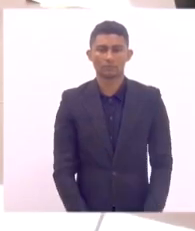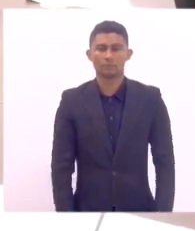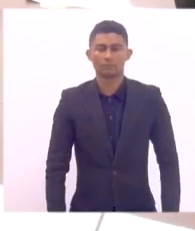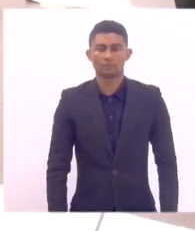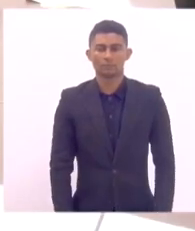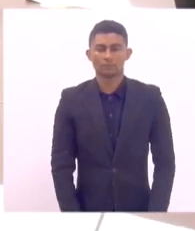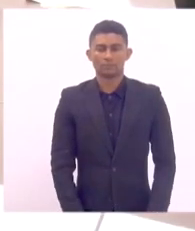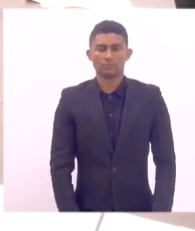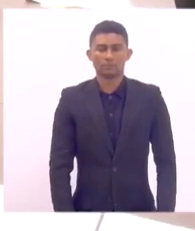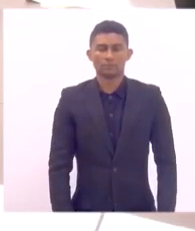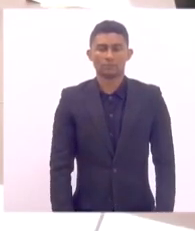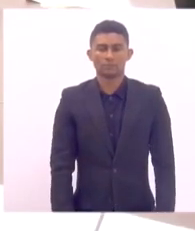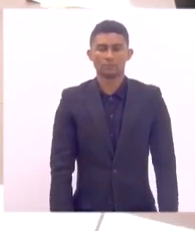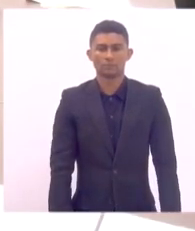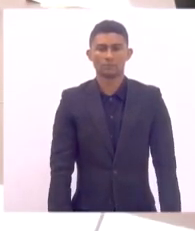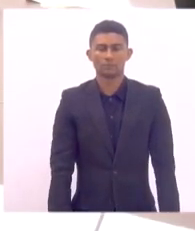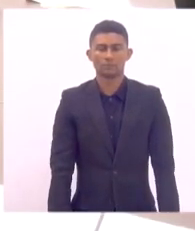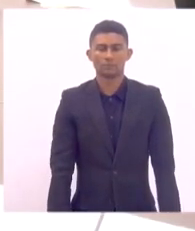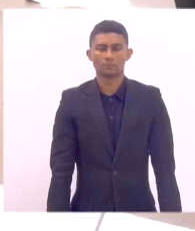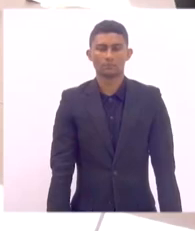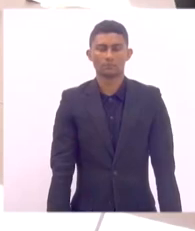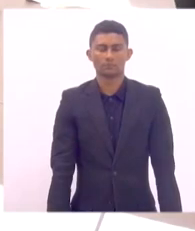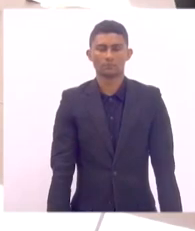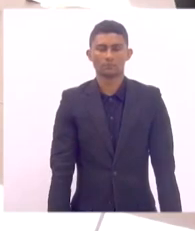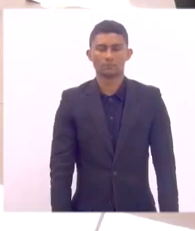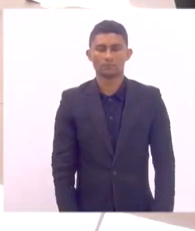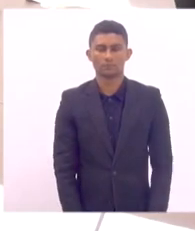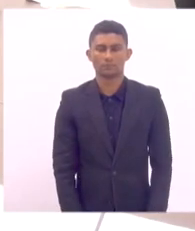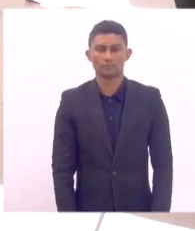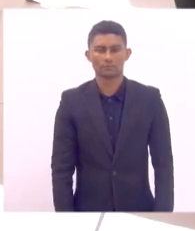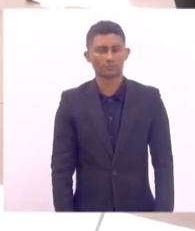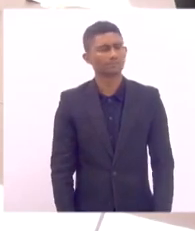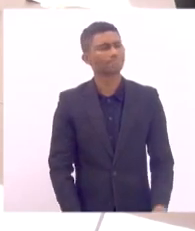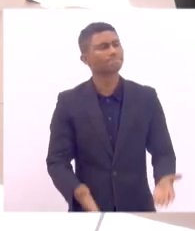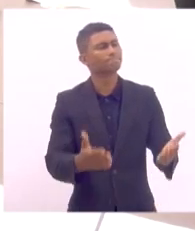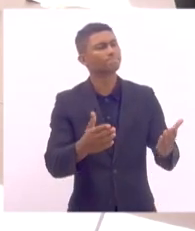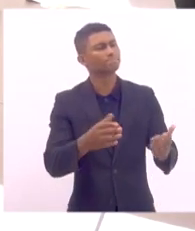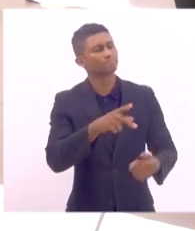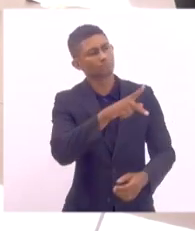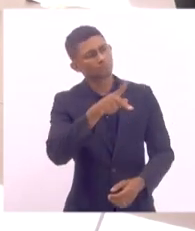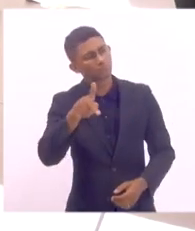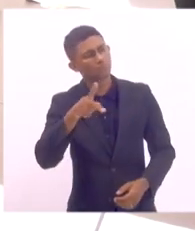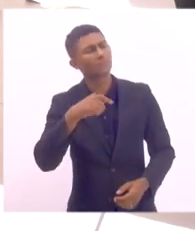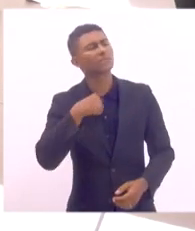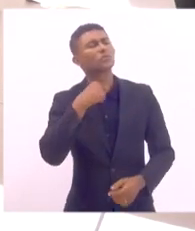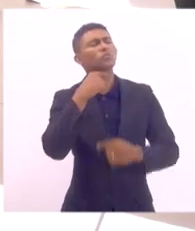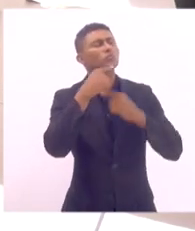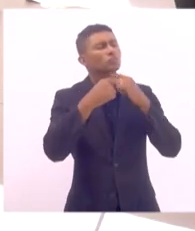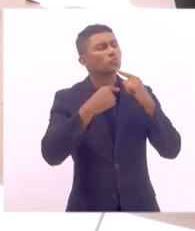Marcelo. Não está retirando. Amanhã nós vamos dizer. Presidente, uma dúvida, eu não prestei atenção.